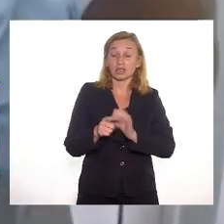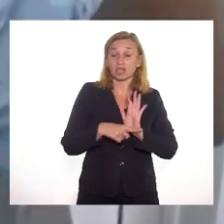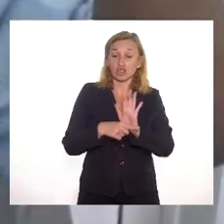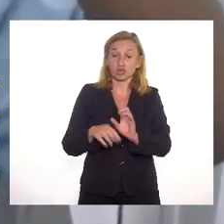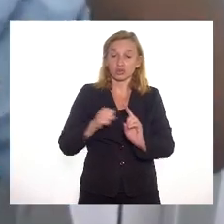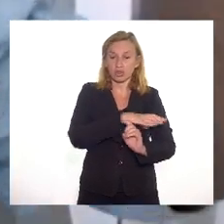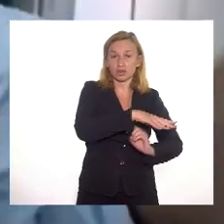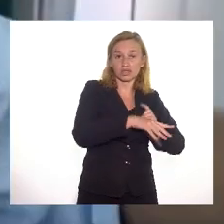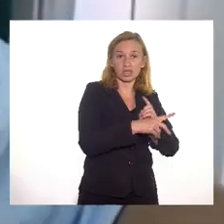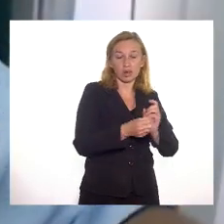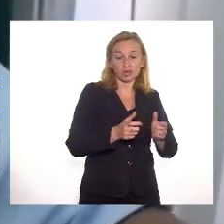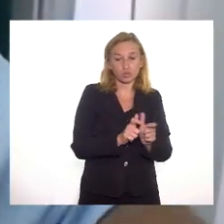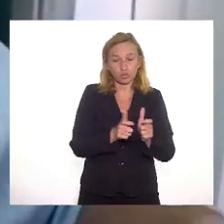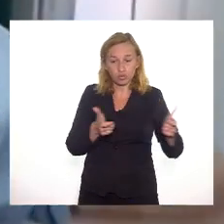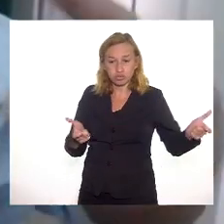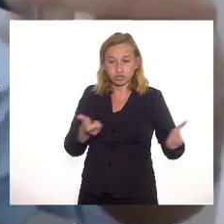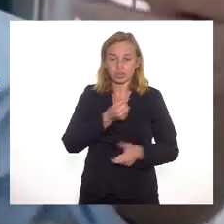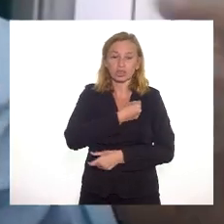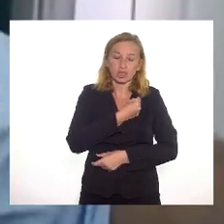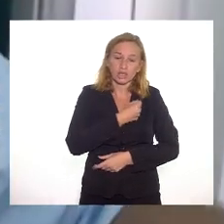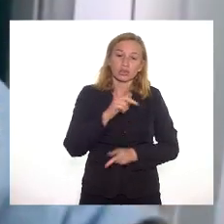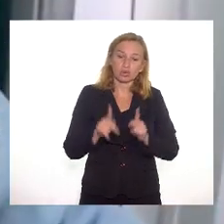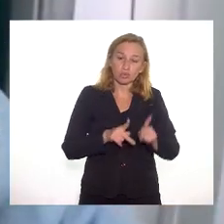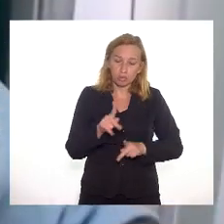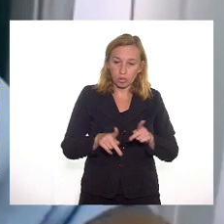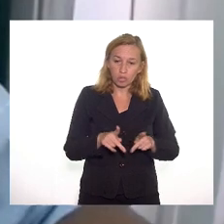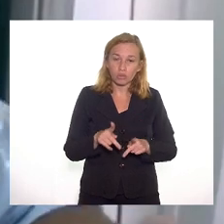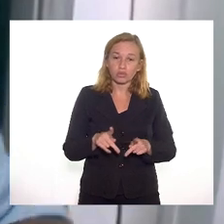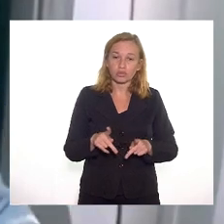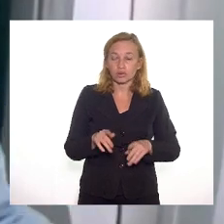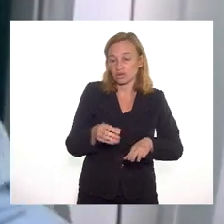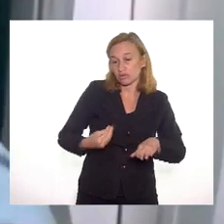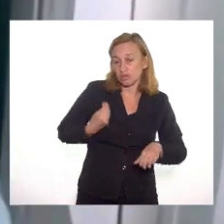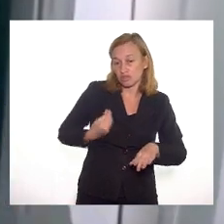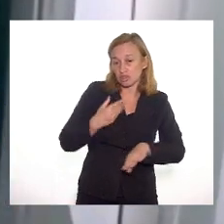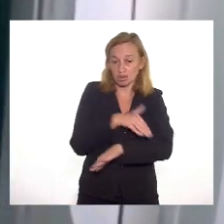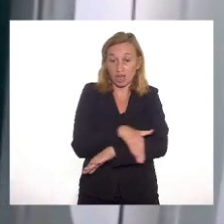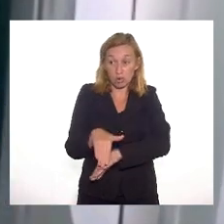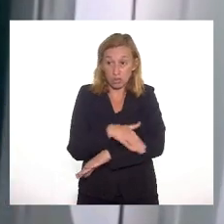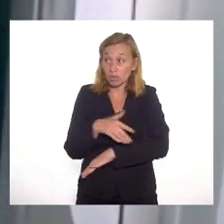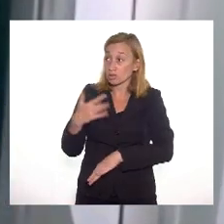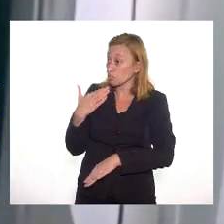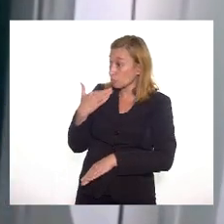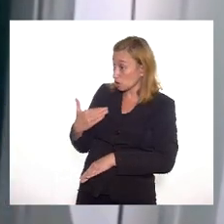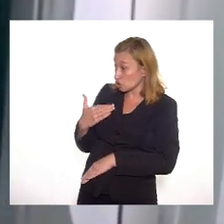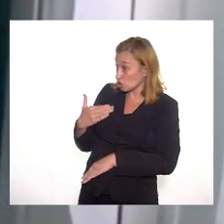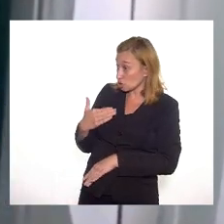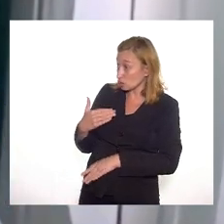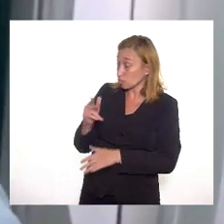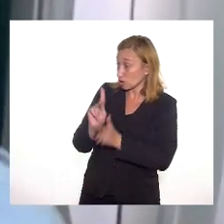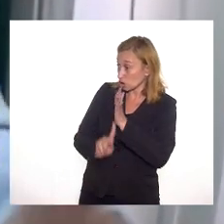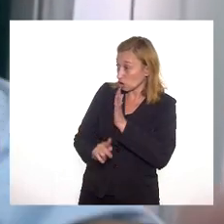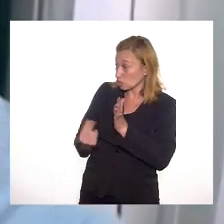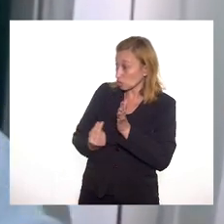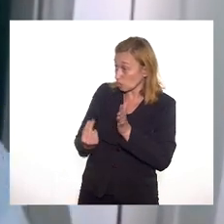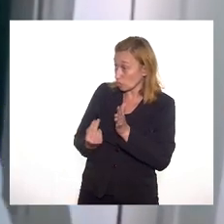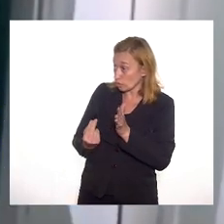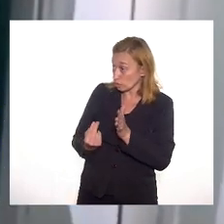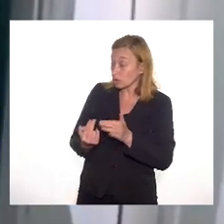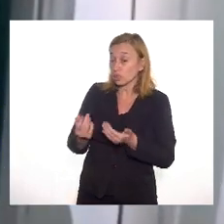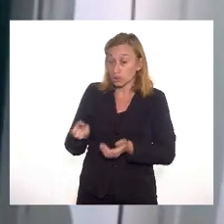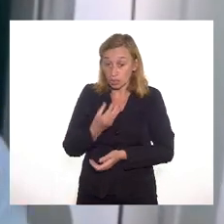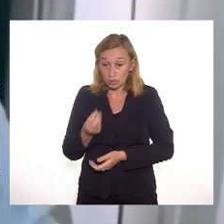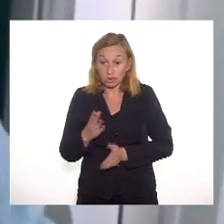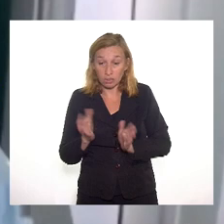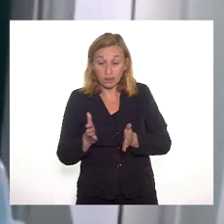um aumento exponencial da população em situação de rua. Vossa Excelência, inclusive, pediu com a autoria no projeto que nós aprovamos